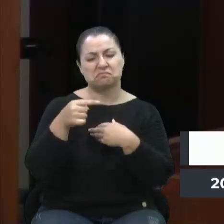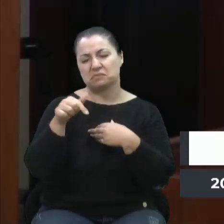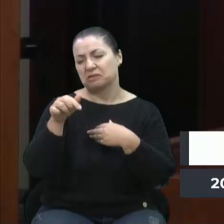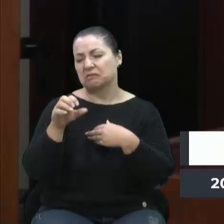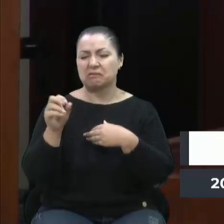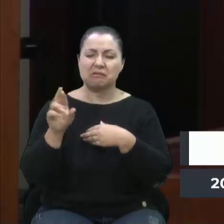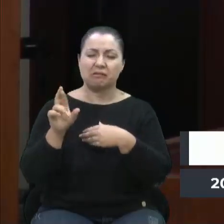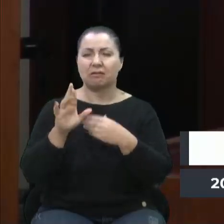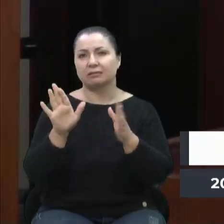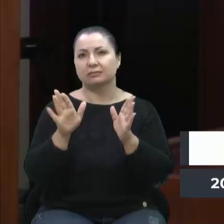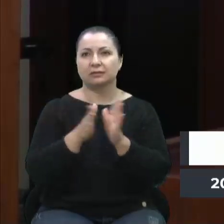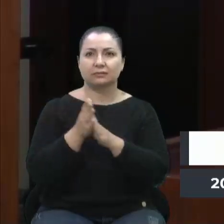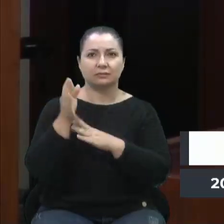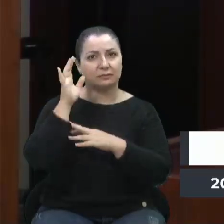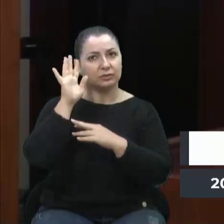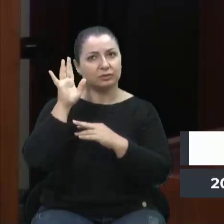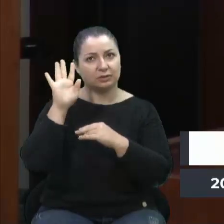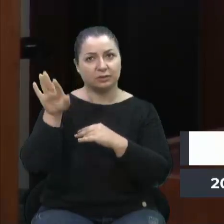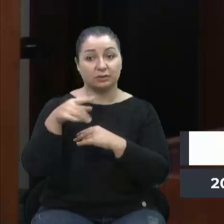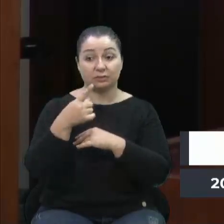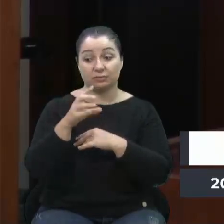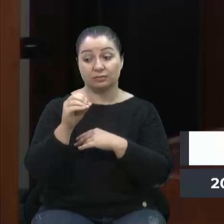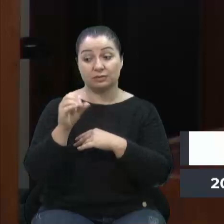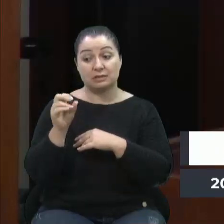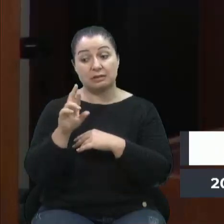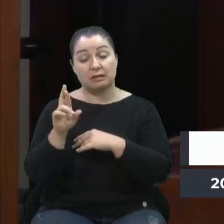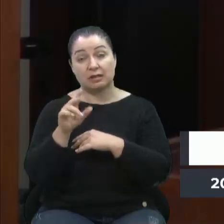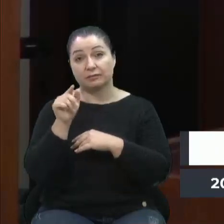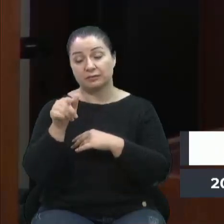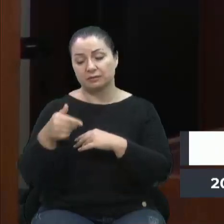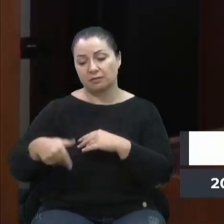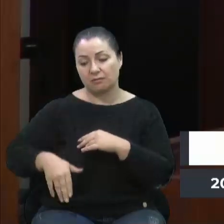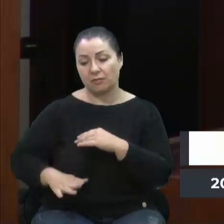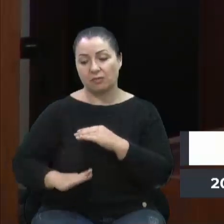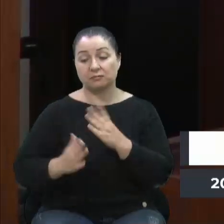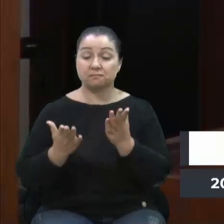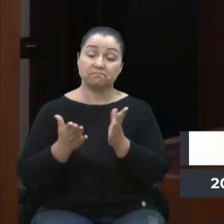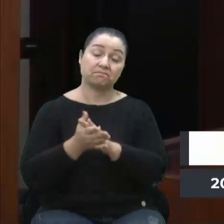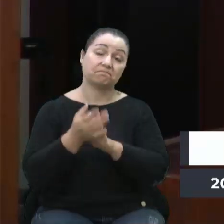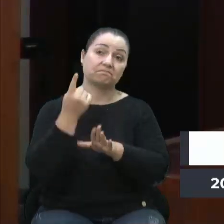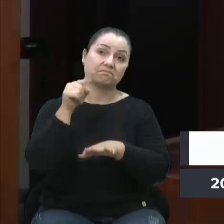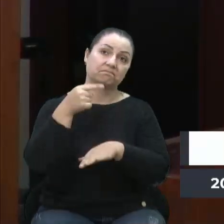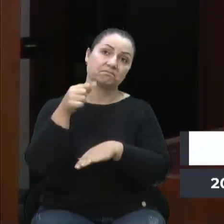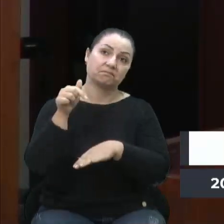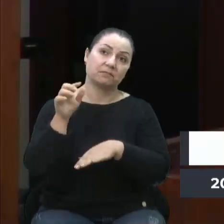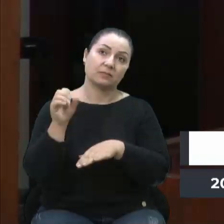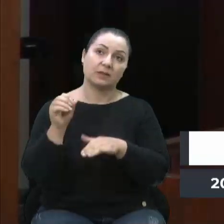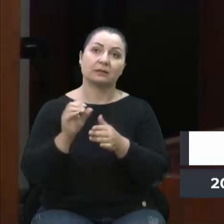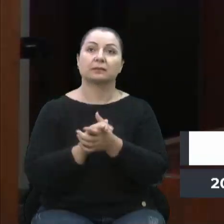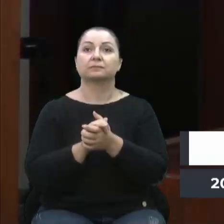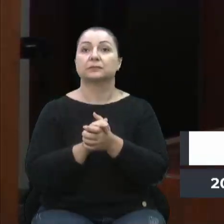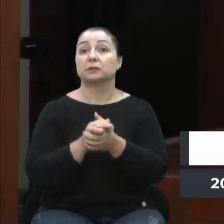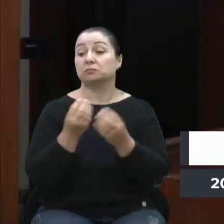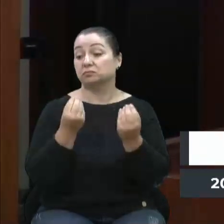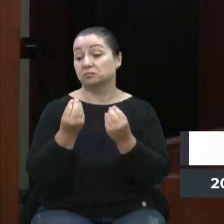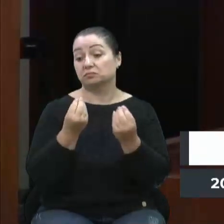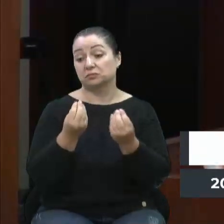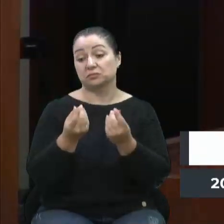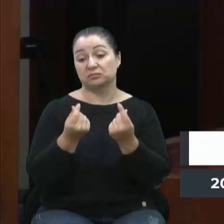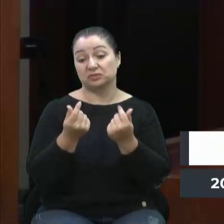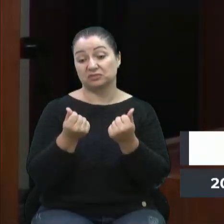Então vocês imaginem os 100 reais que a gente tem no bolso aí, quem tem, né? Valendo 1,70, isso que vale. Então o que eles fazem? Como não vale mais nada a